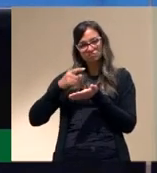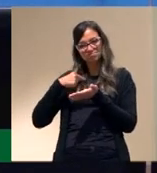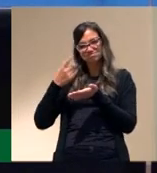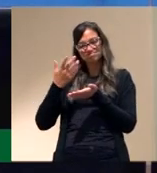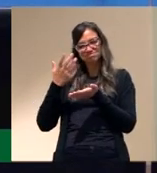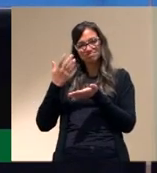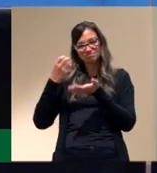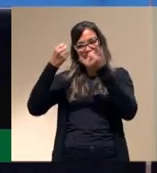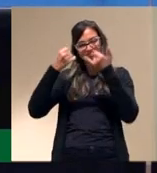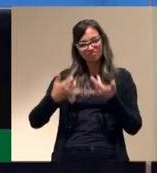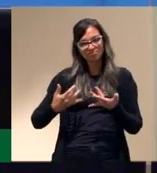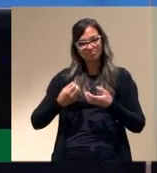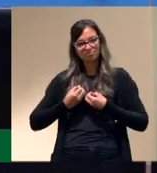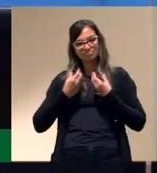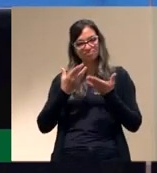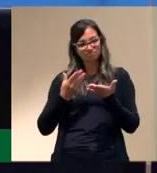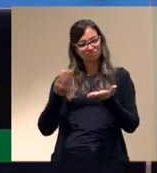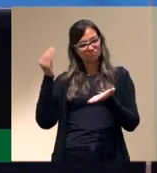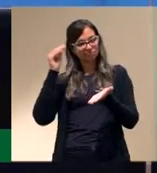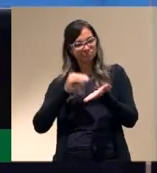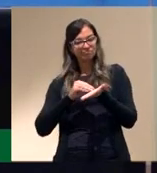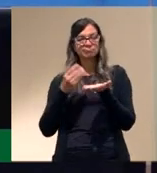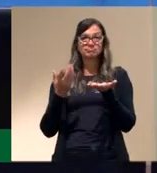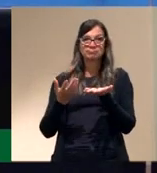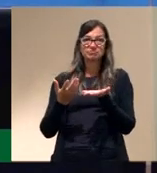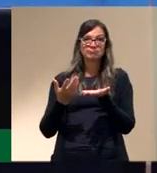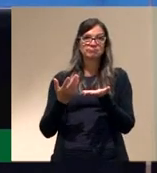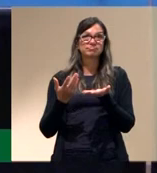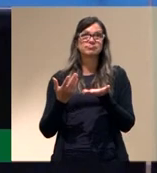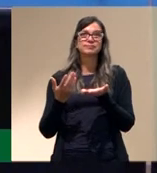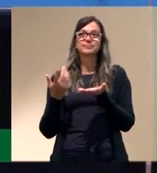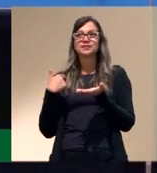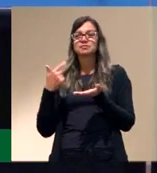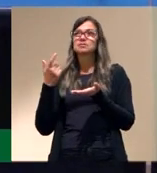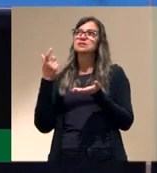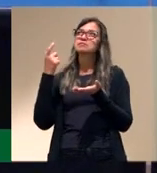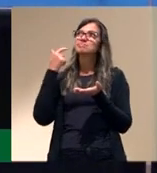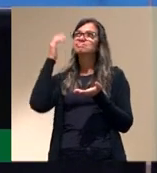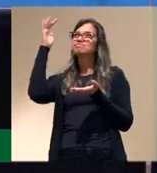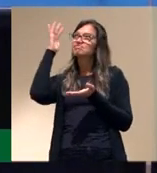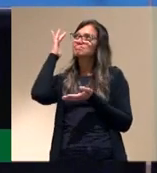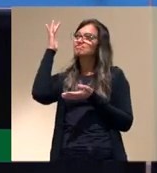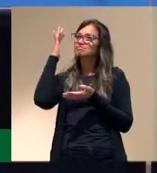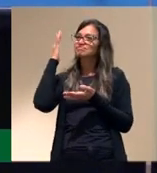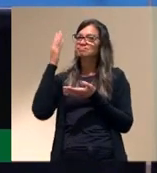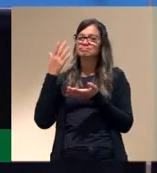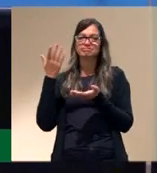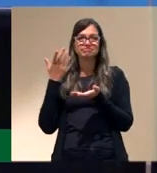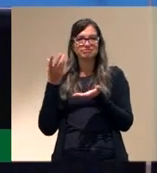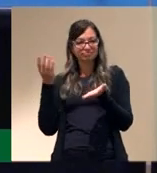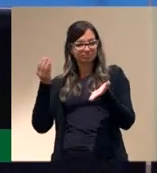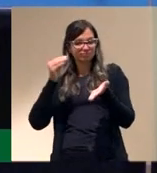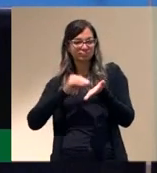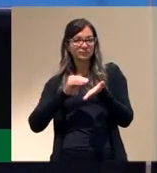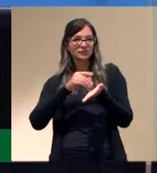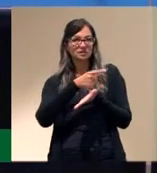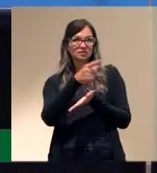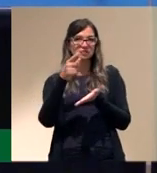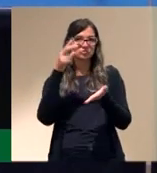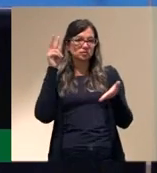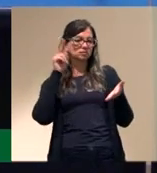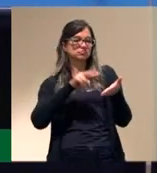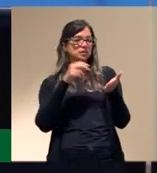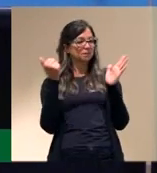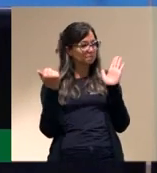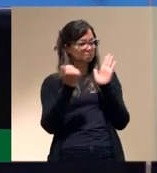que fosse, né? Não queria individualmente, claro, mas queria que permitisse marcar a